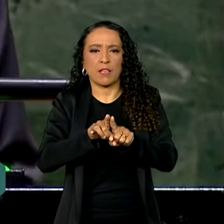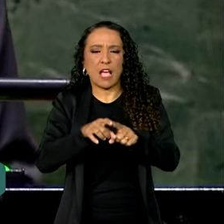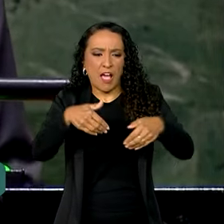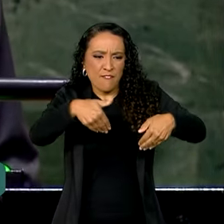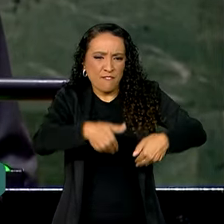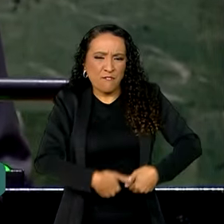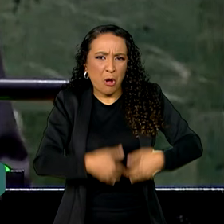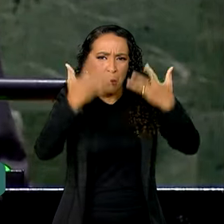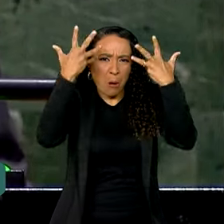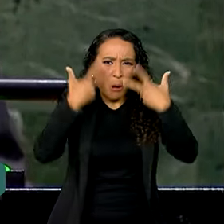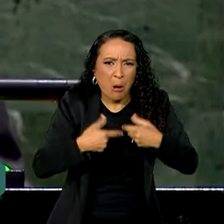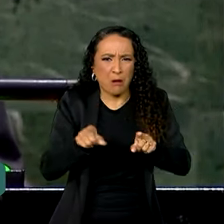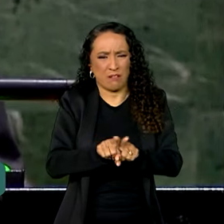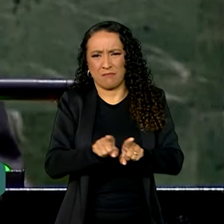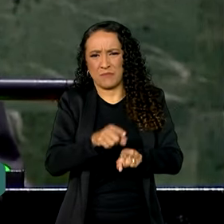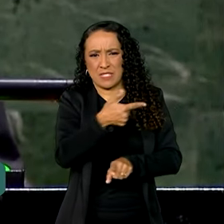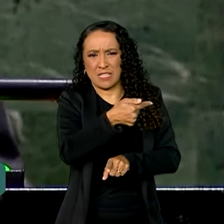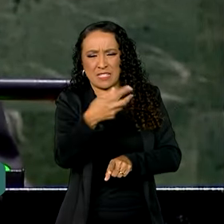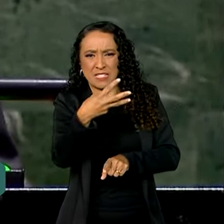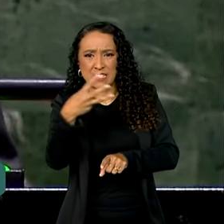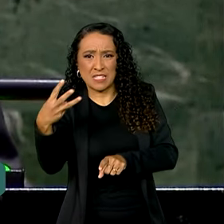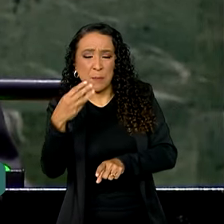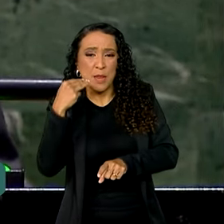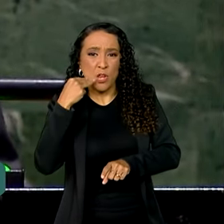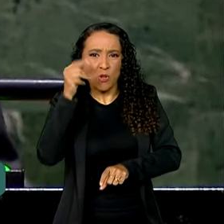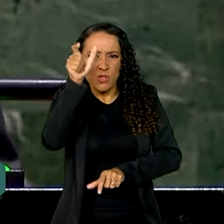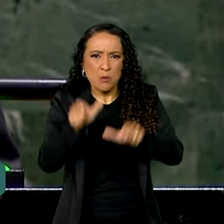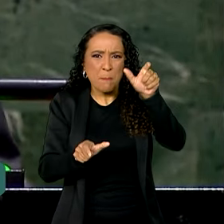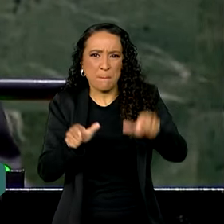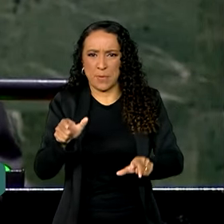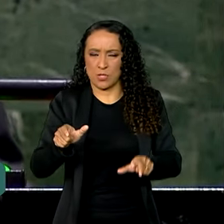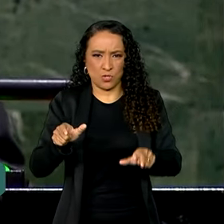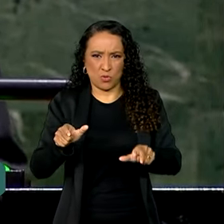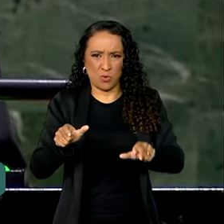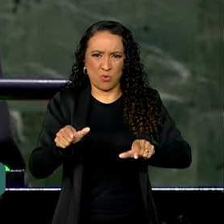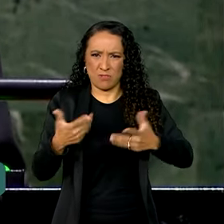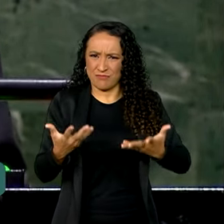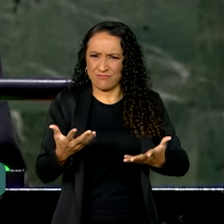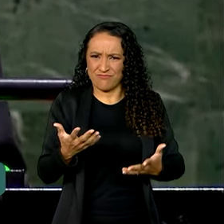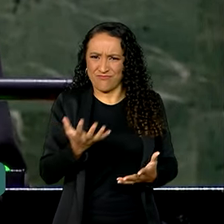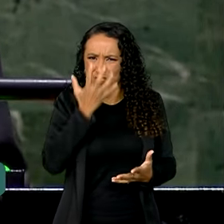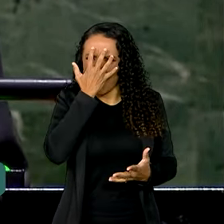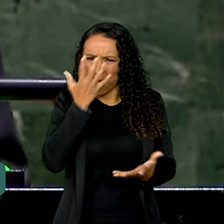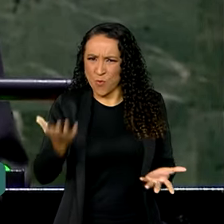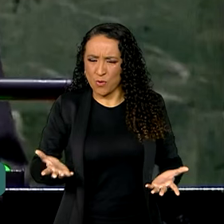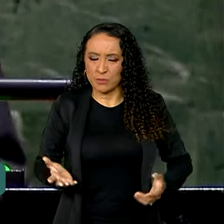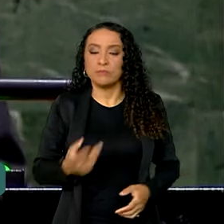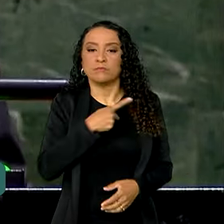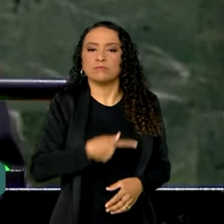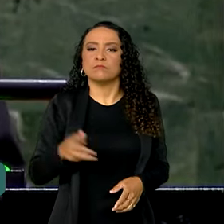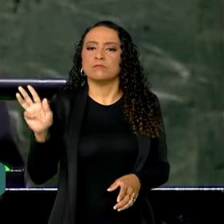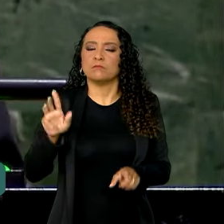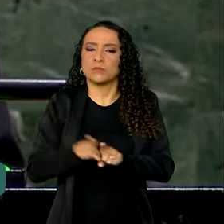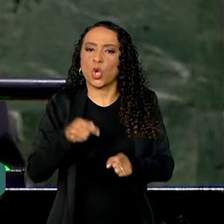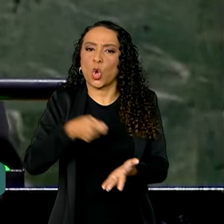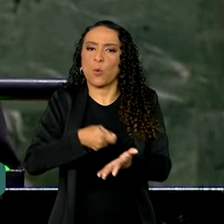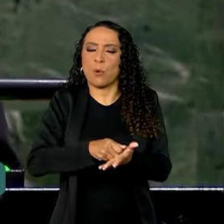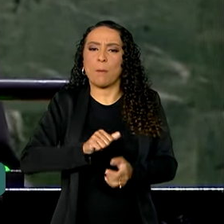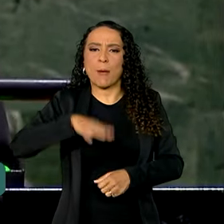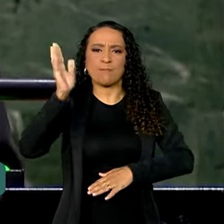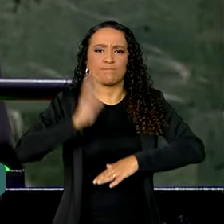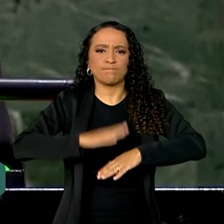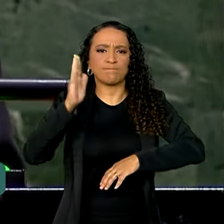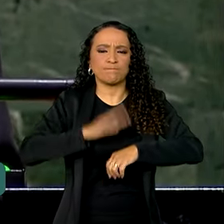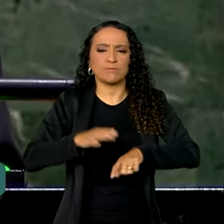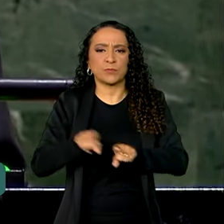fome de 733 milhões de pessoas seria vergonhoso. O presidente cobrou ainda mais